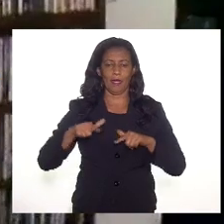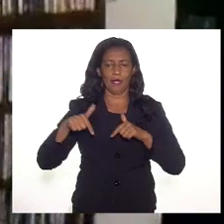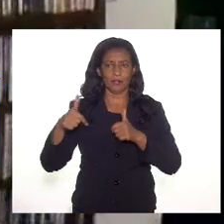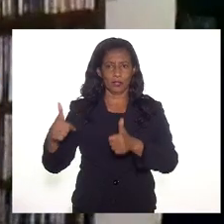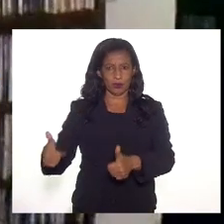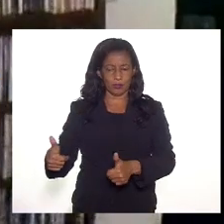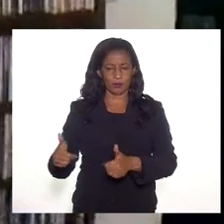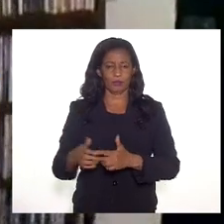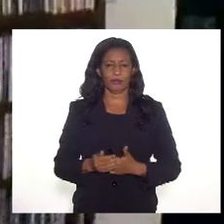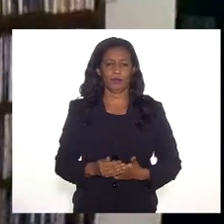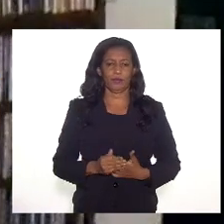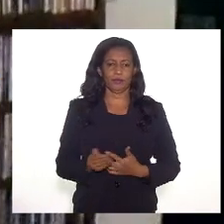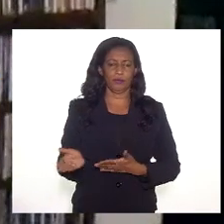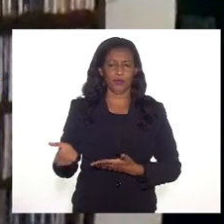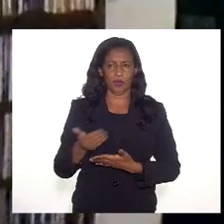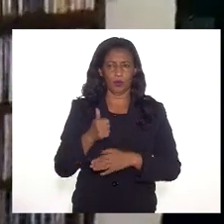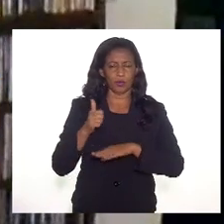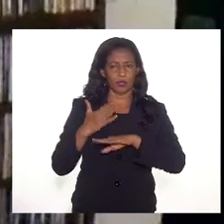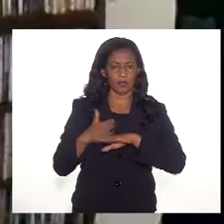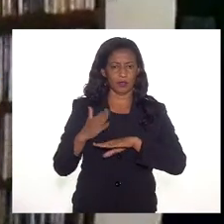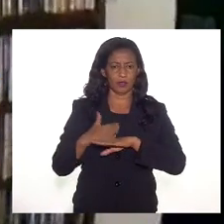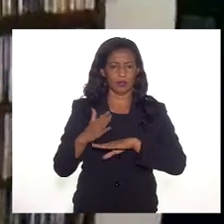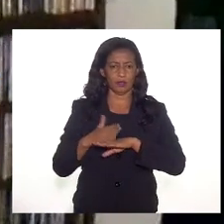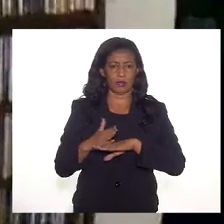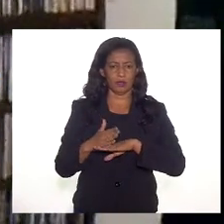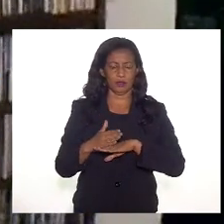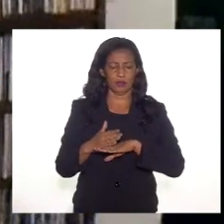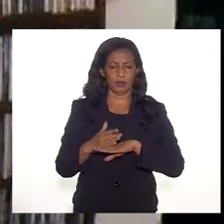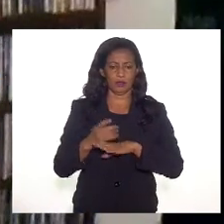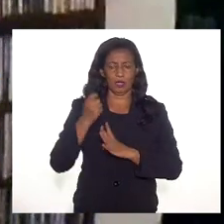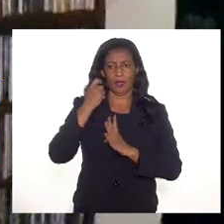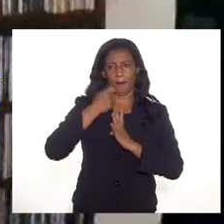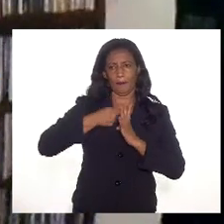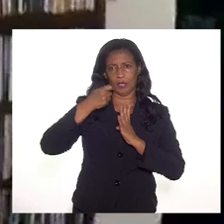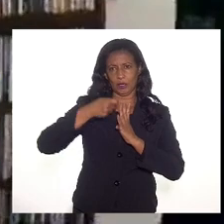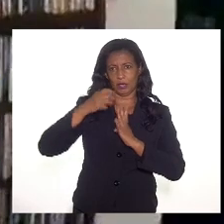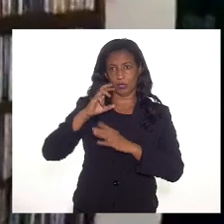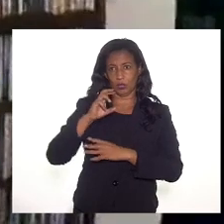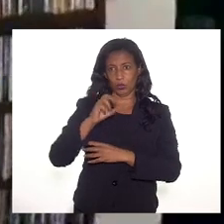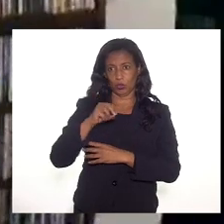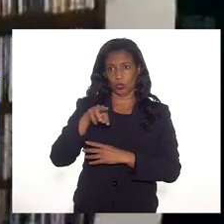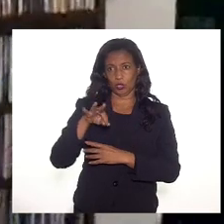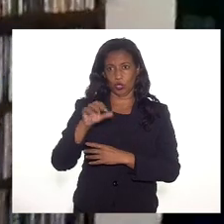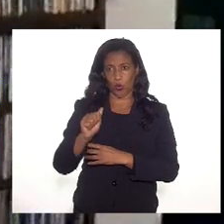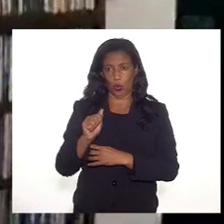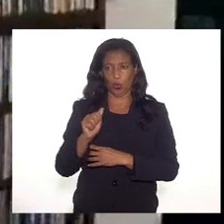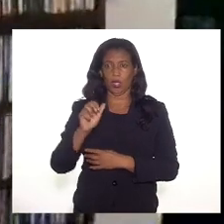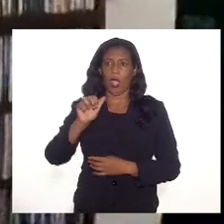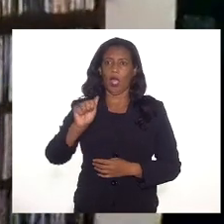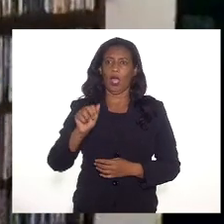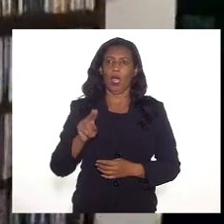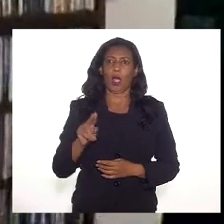recursos das atividades e das prestações de contas da lei Aldir Blanc